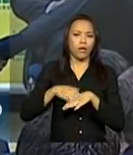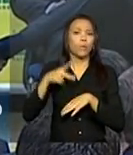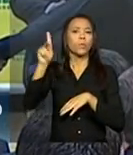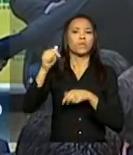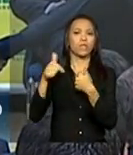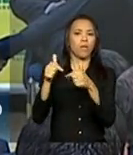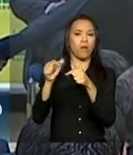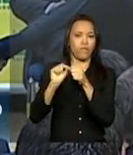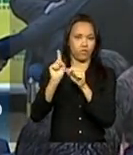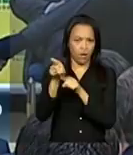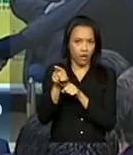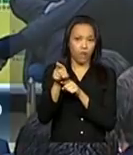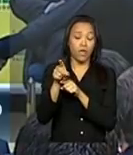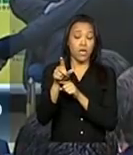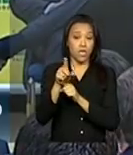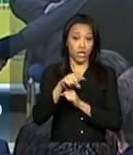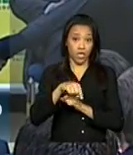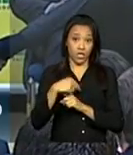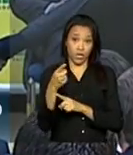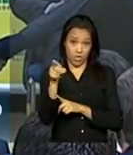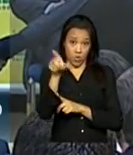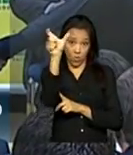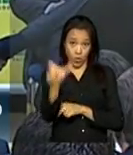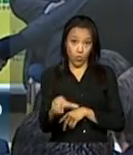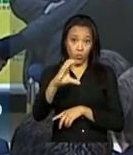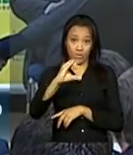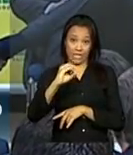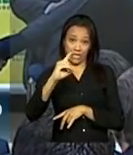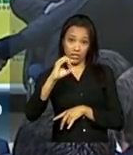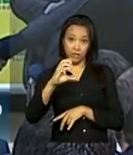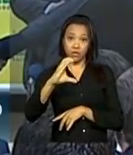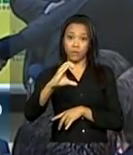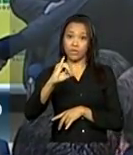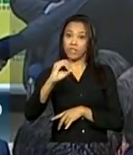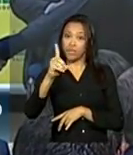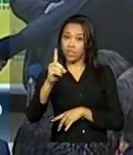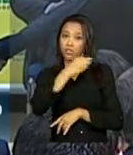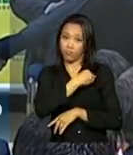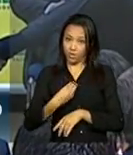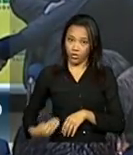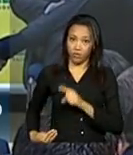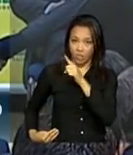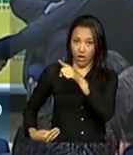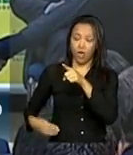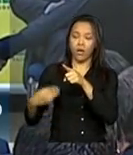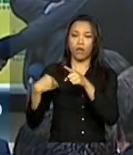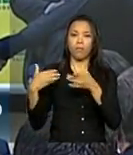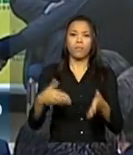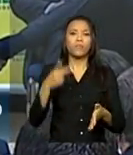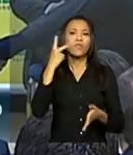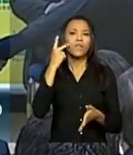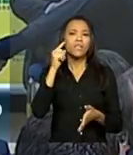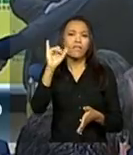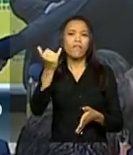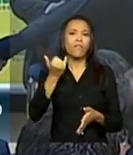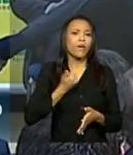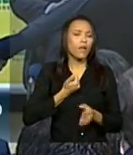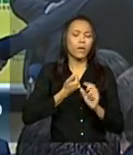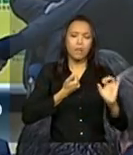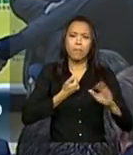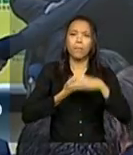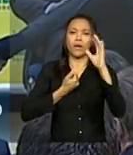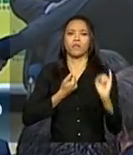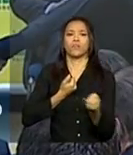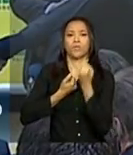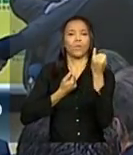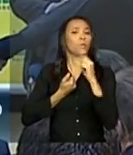realizado, que o nosso ministro Cid Gomes, em alguns eventos que eu participei no Ceará, demonstra aquilo que é mais importante na educação,